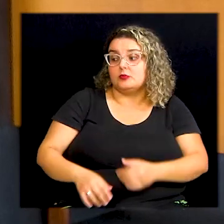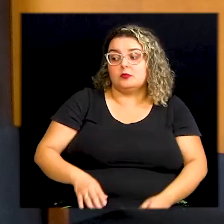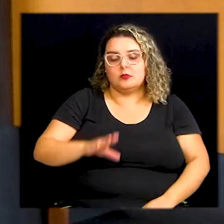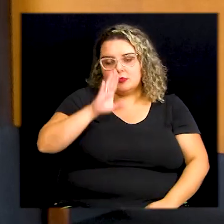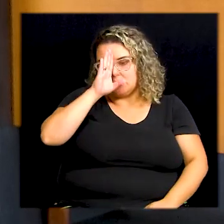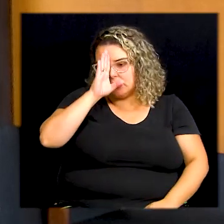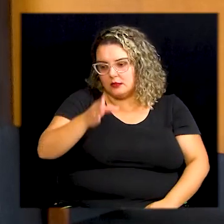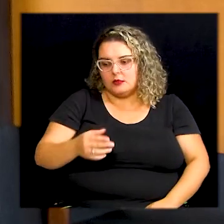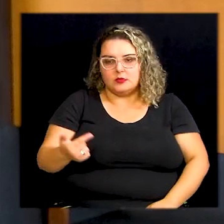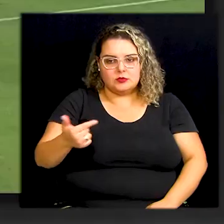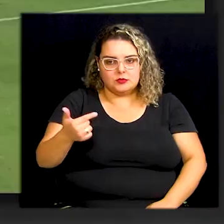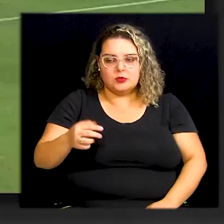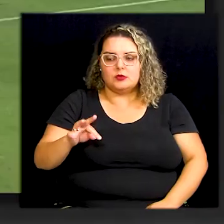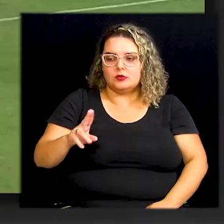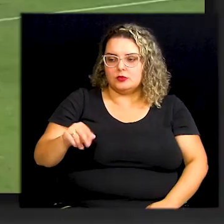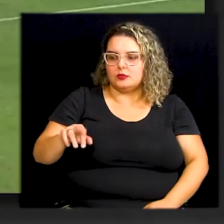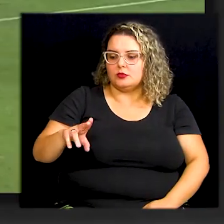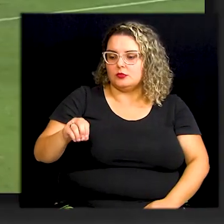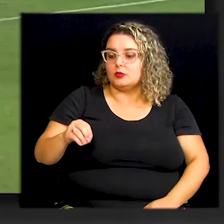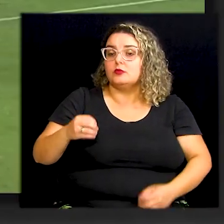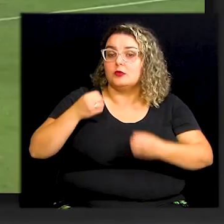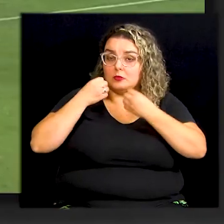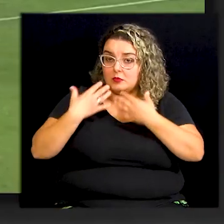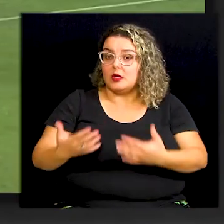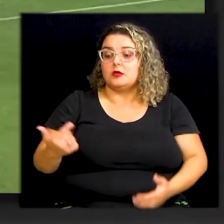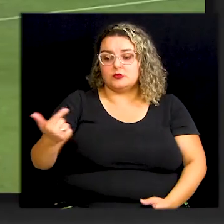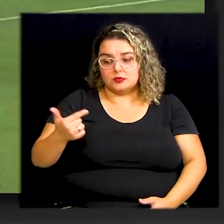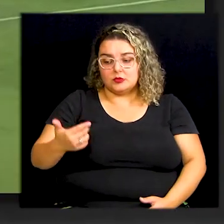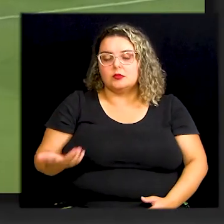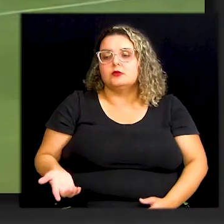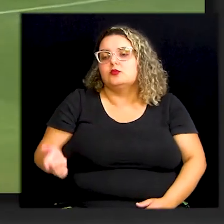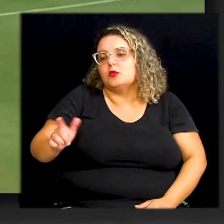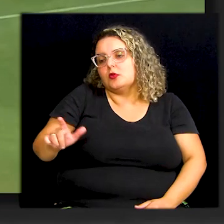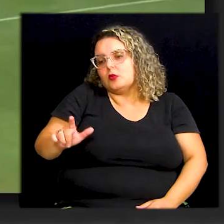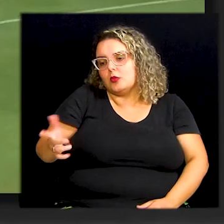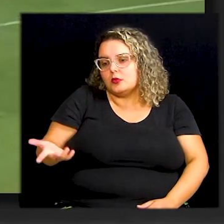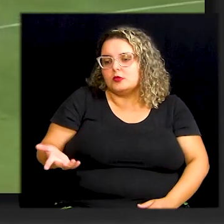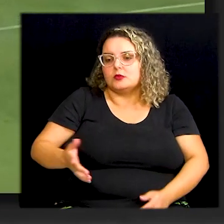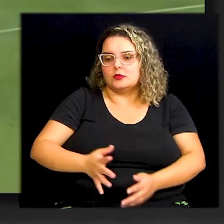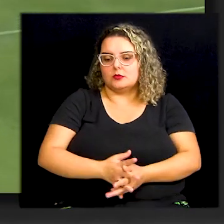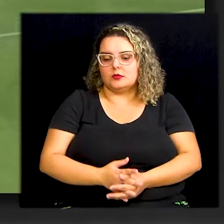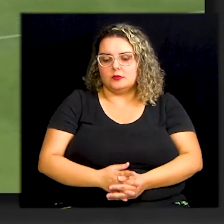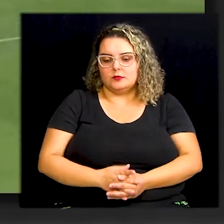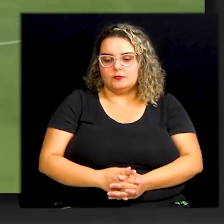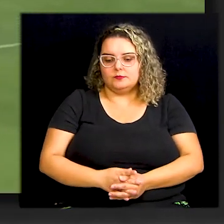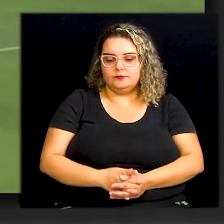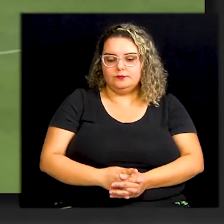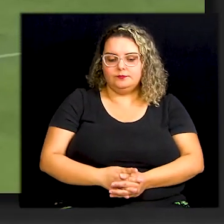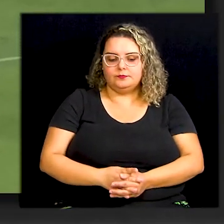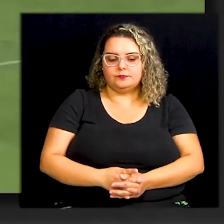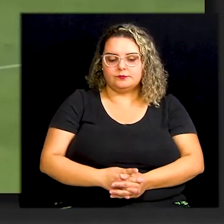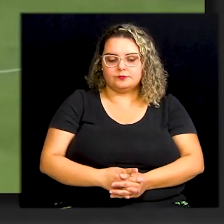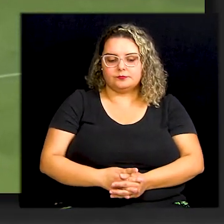no segundo turno, que a gente foi muito bem no segundo turno e claro que